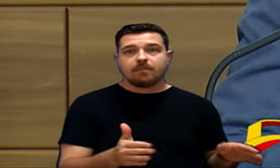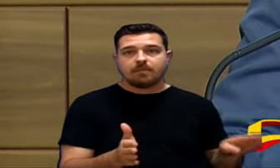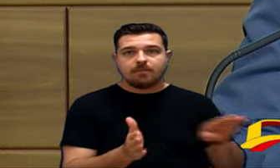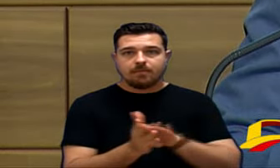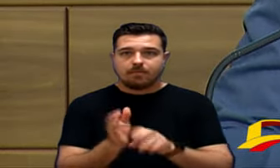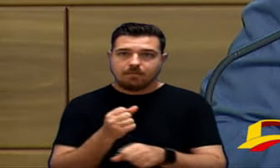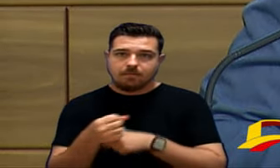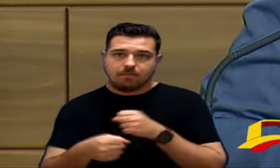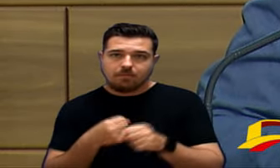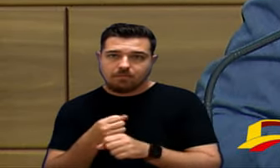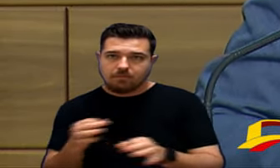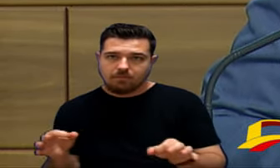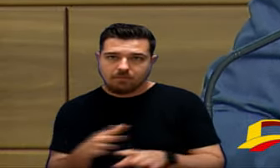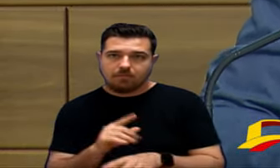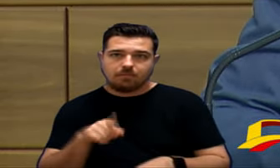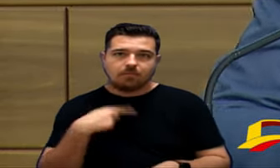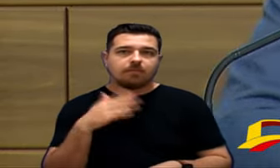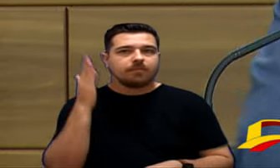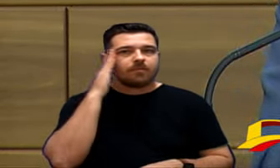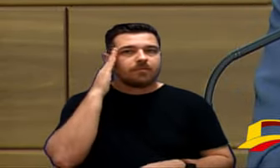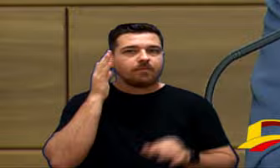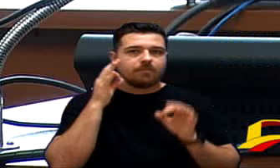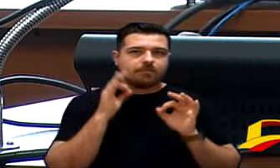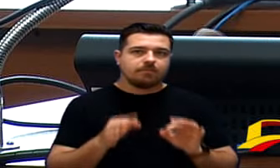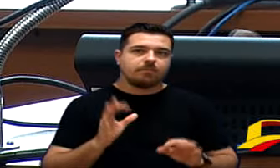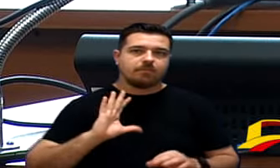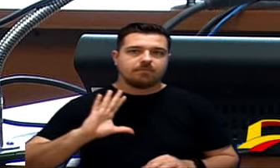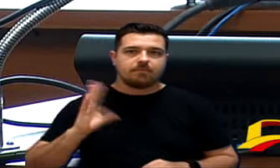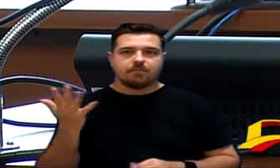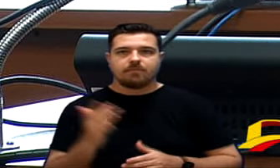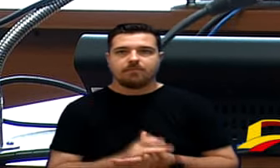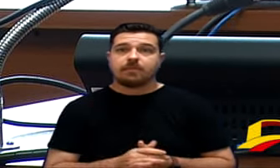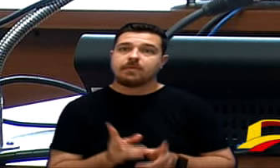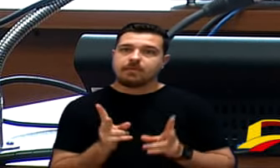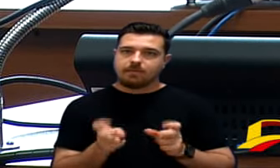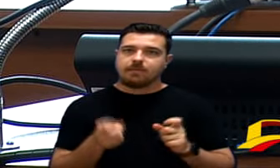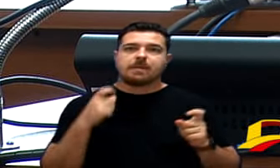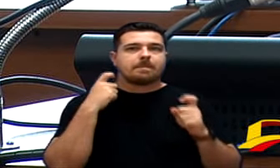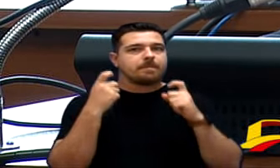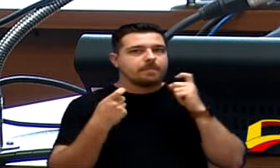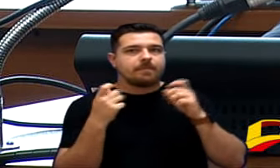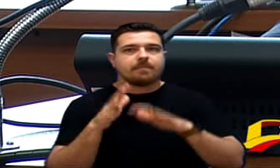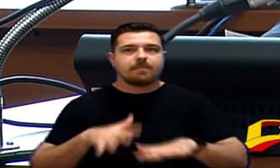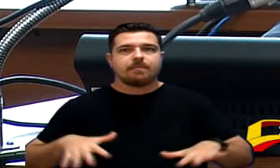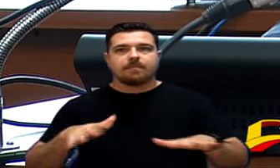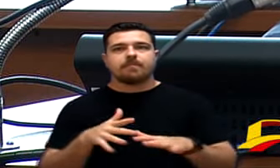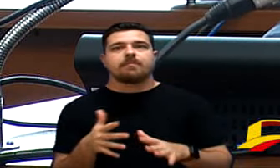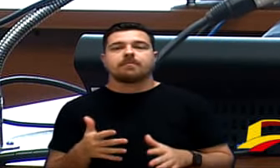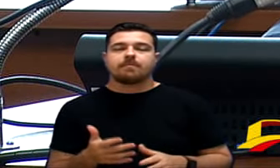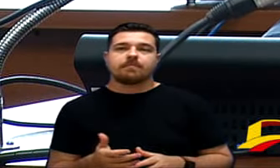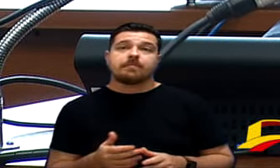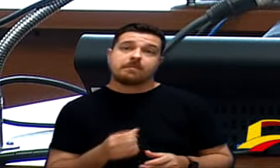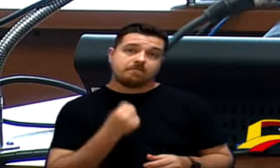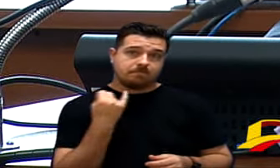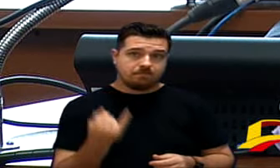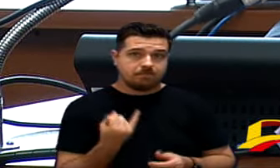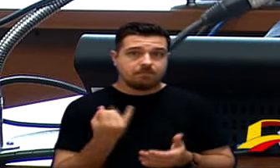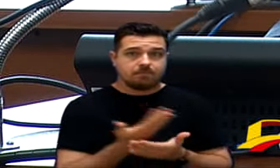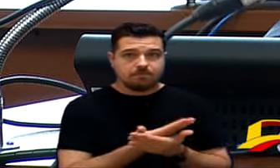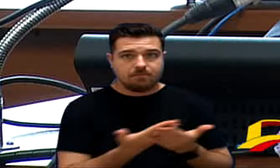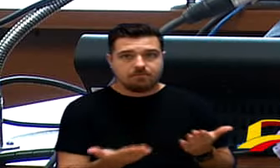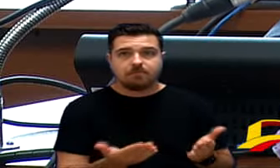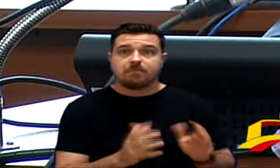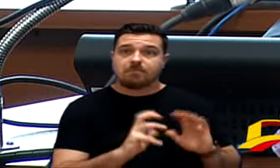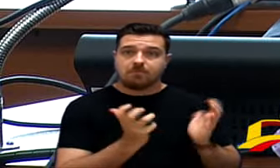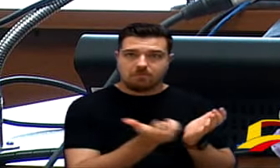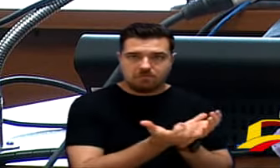a gente deve ter alguma definição melhor a respeito disso é eu vejo como uma grande preocupação são acho válido que haja toda essa